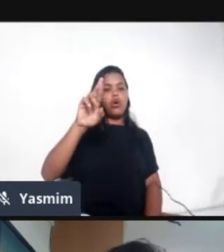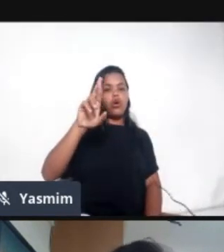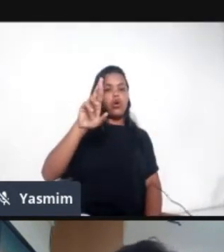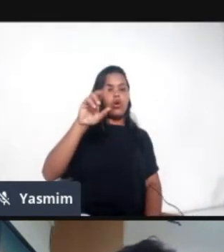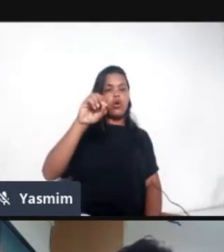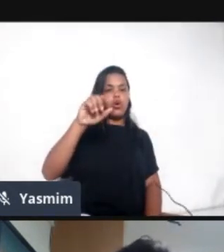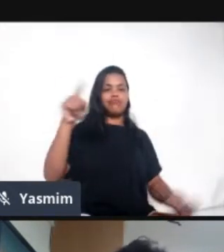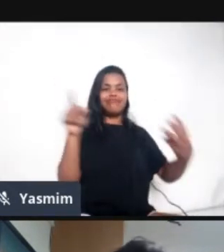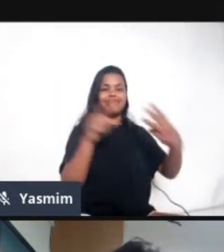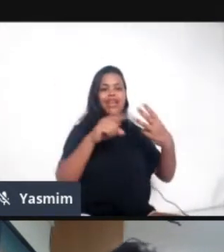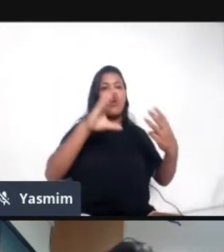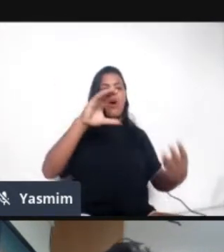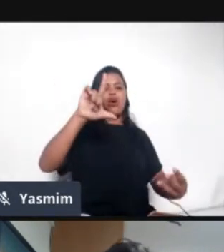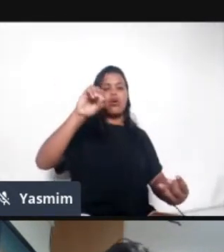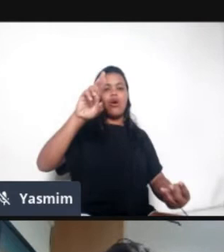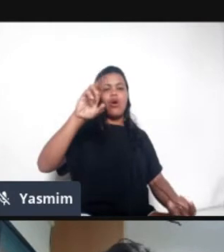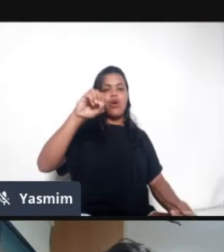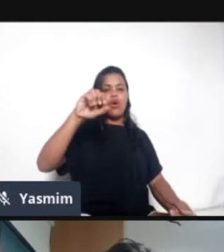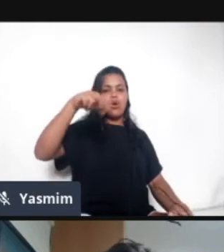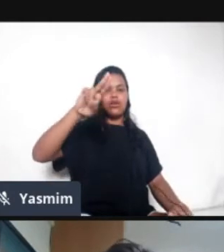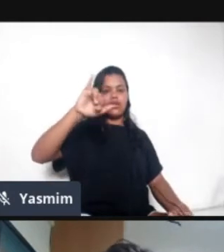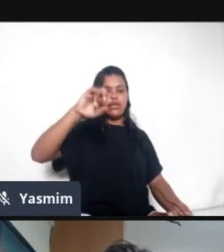os primeiros medicamentos trazidos